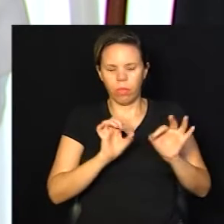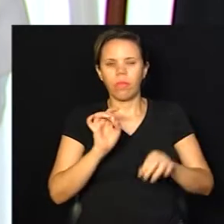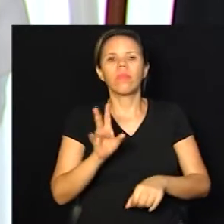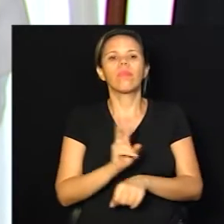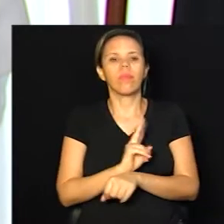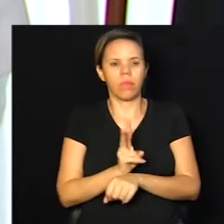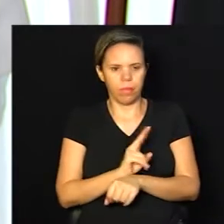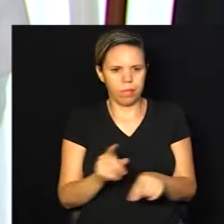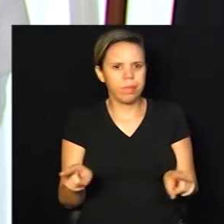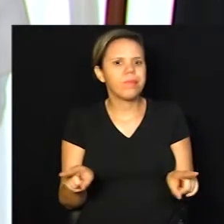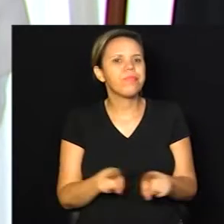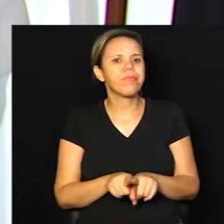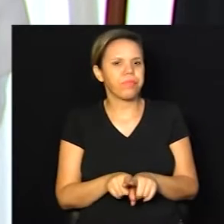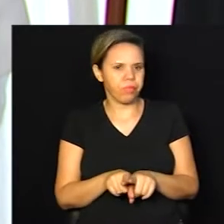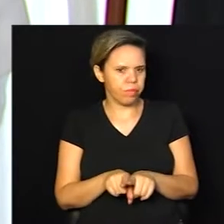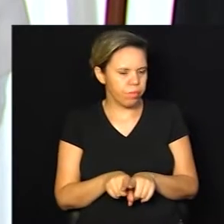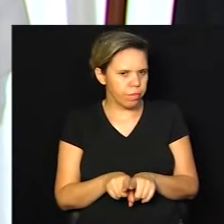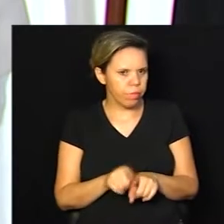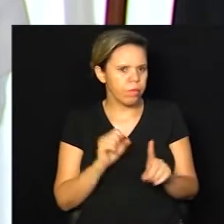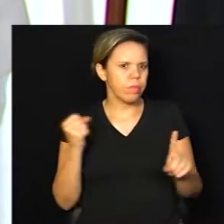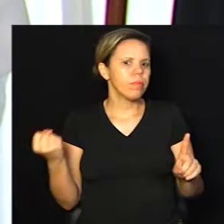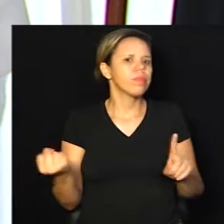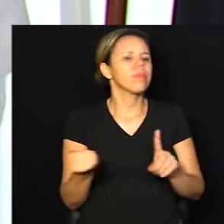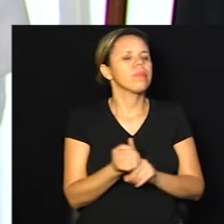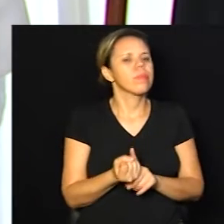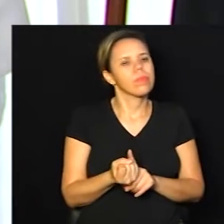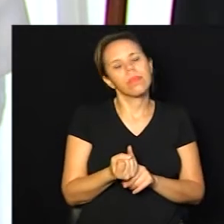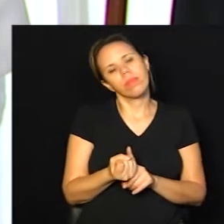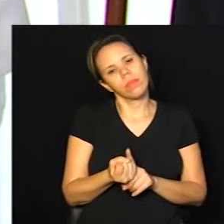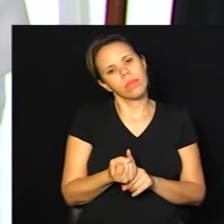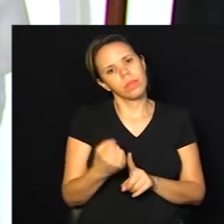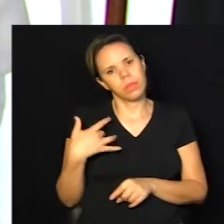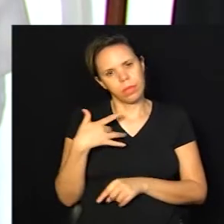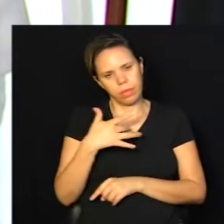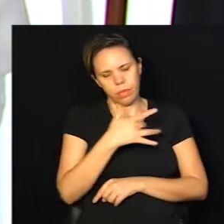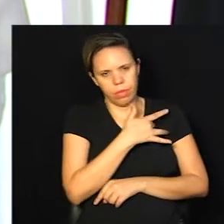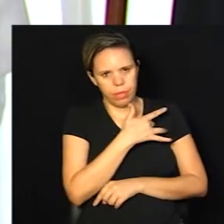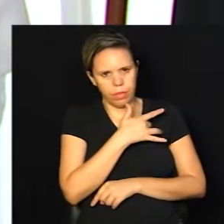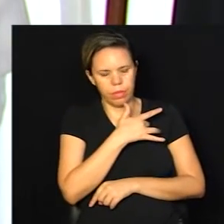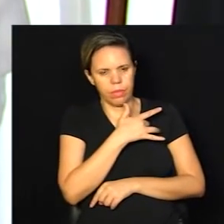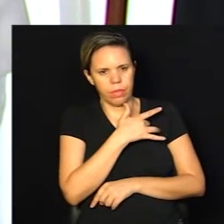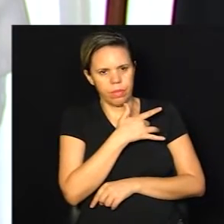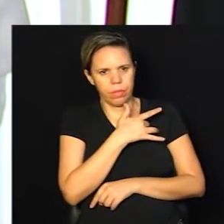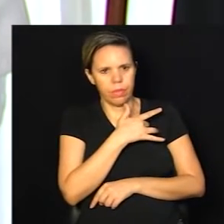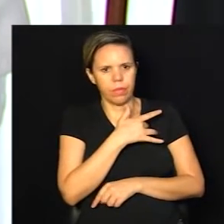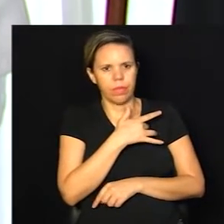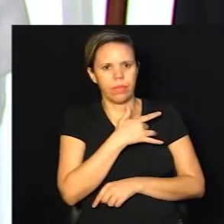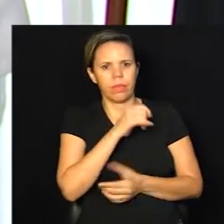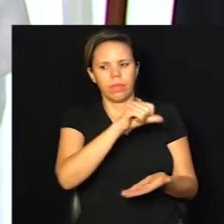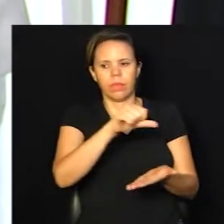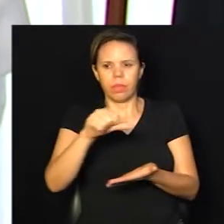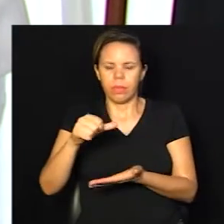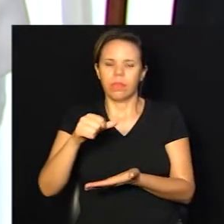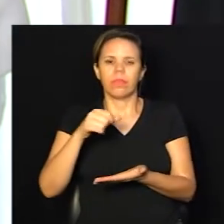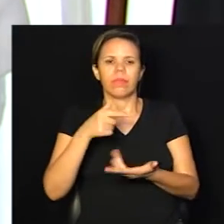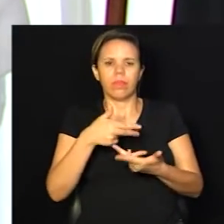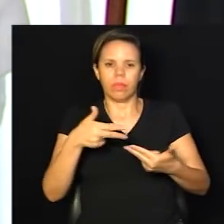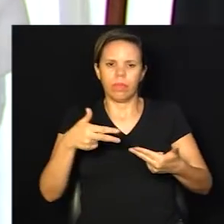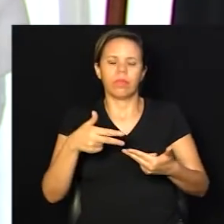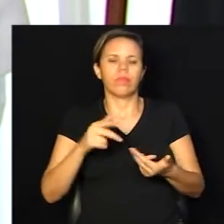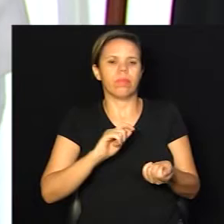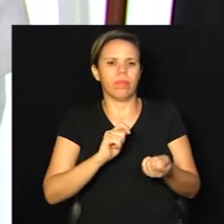não só de segurança, mas um planejamento social, um planejamento de saúde e permeando aí para vários outros meios,